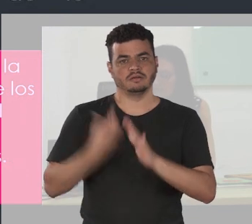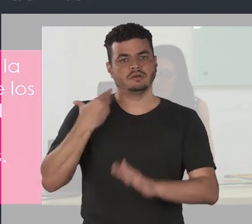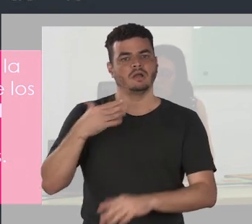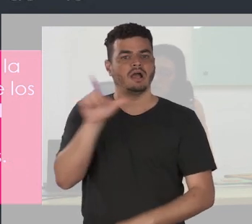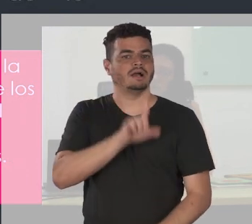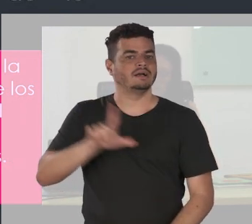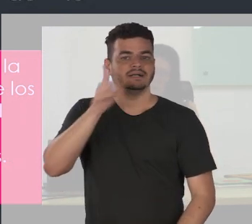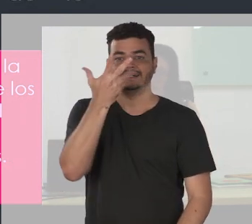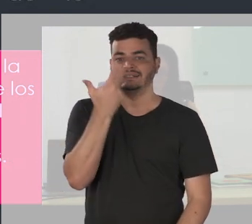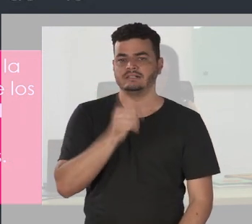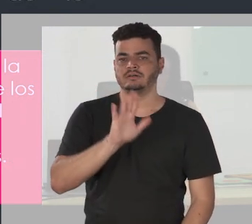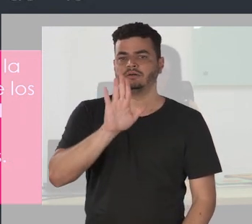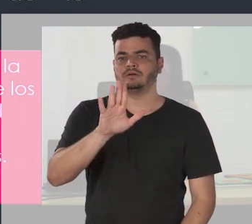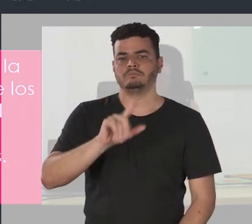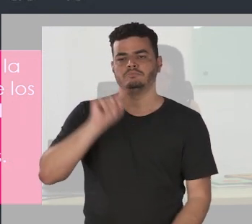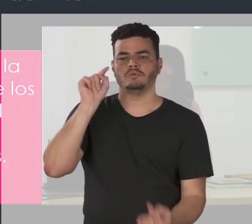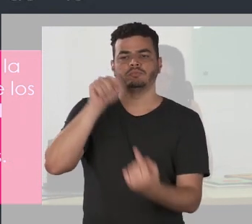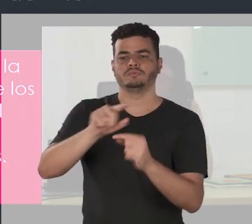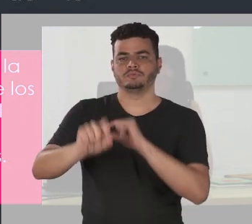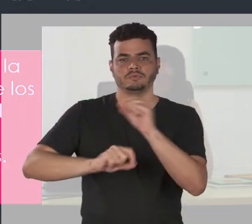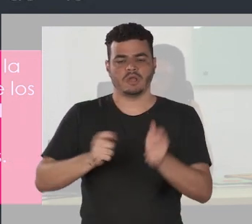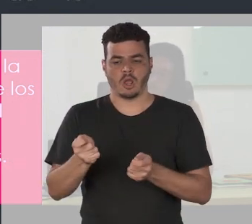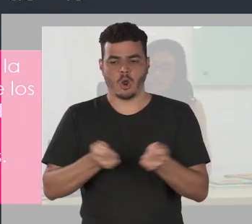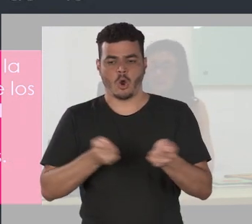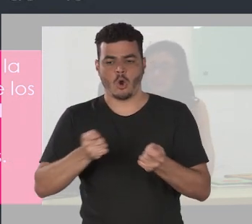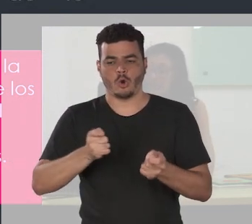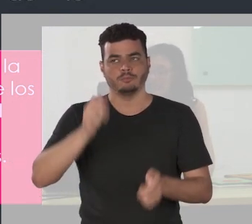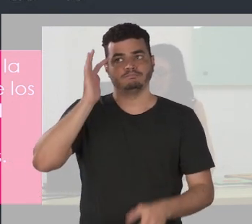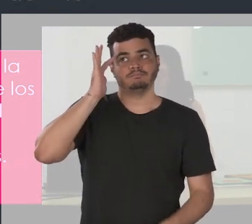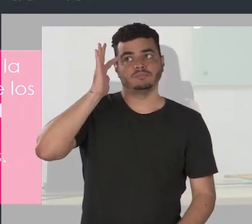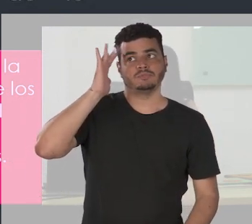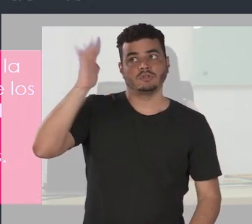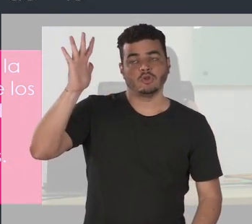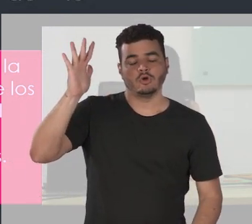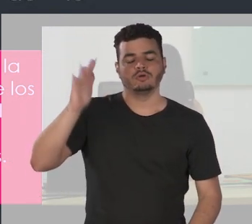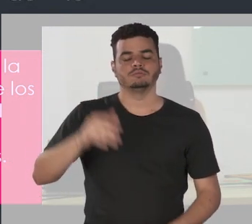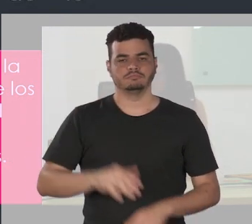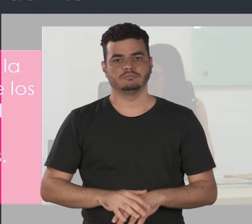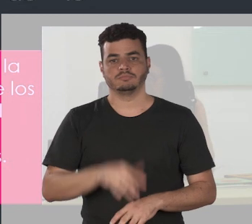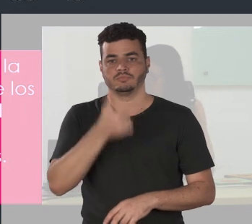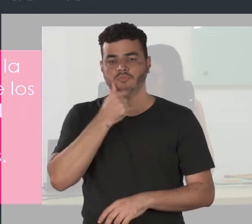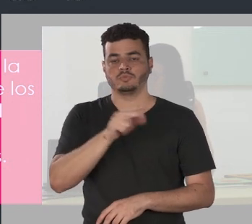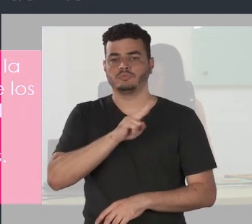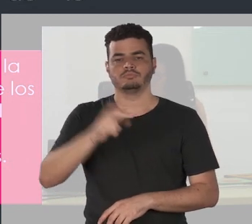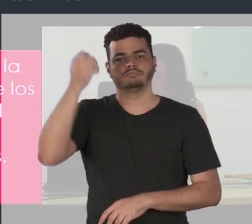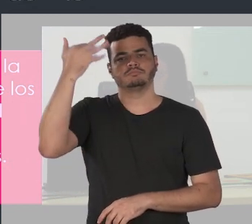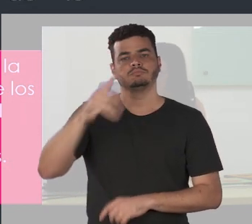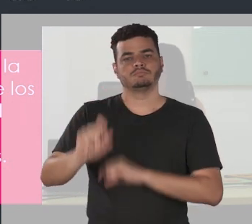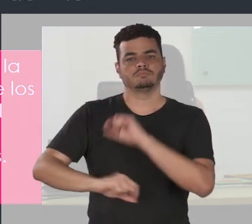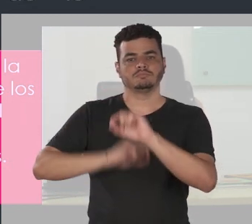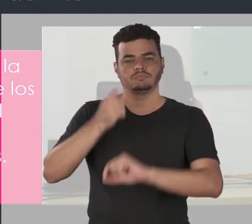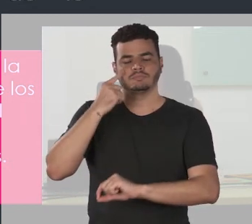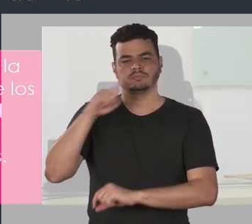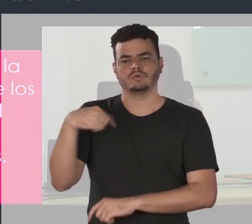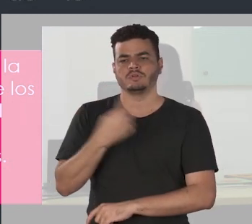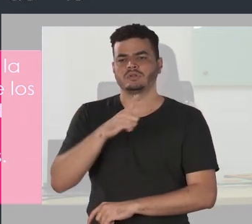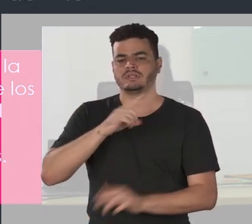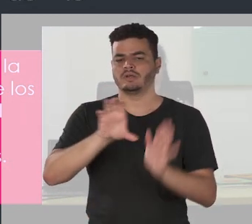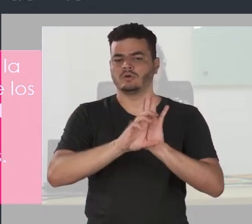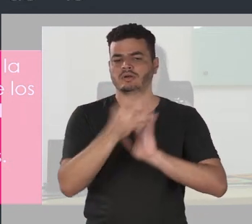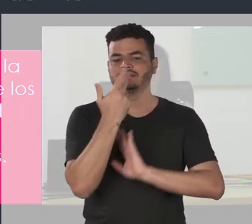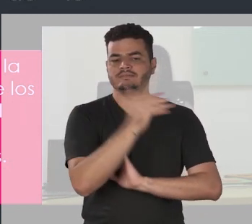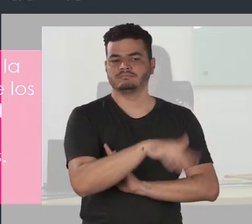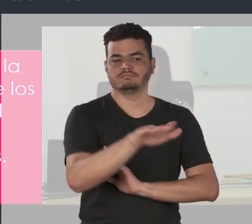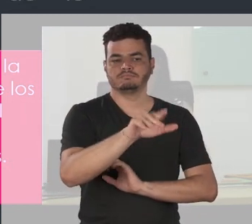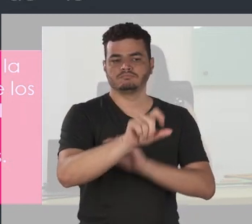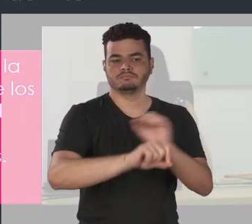emerge da literatura infantil justamente com o objetivo do controle ideológico. Então, Carranza diz que, junto à criação